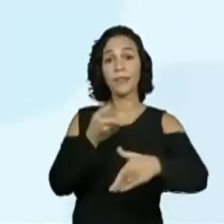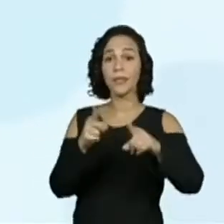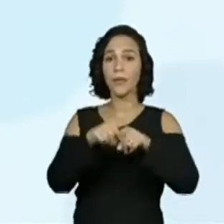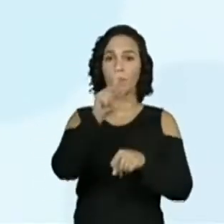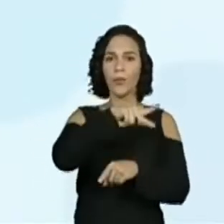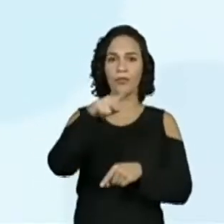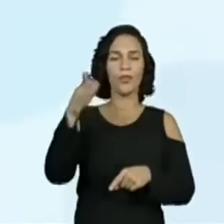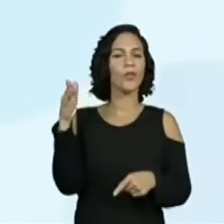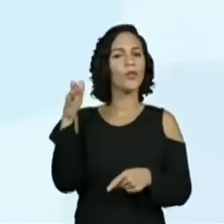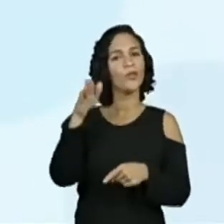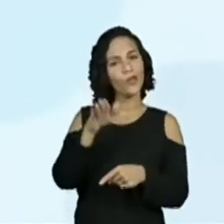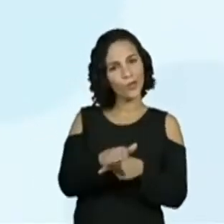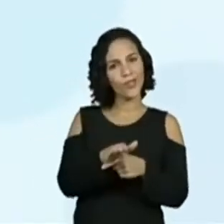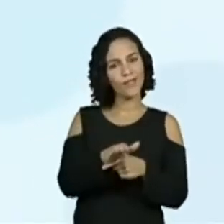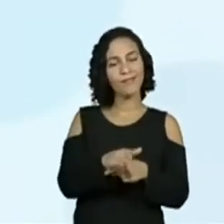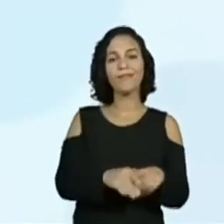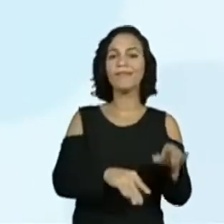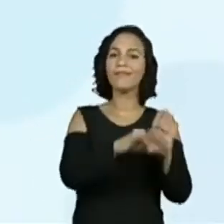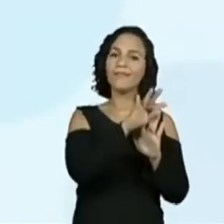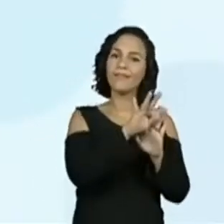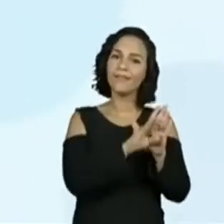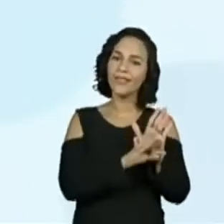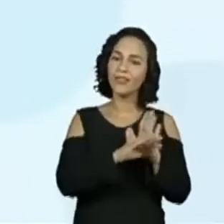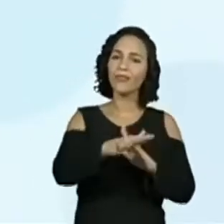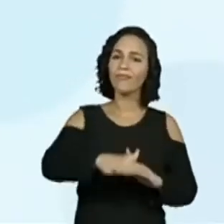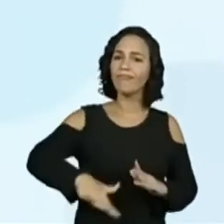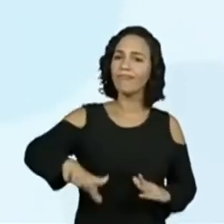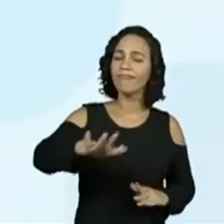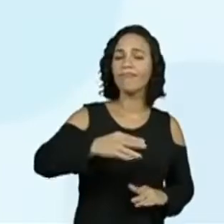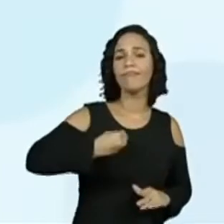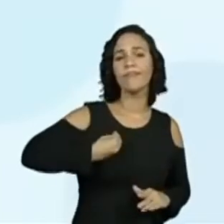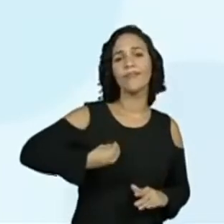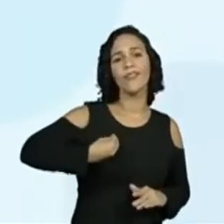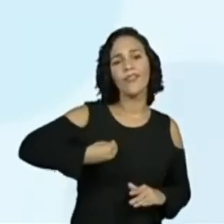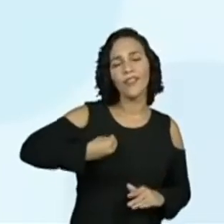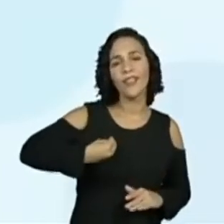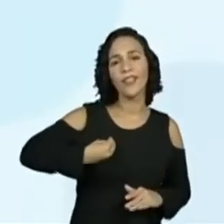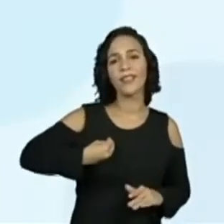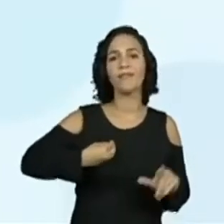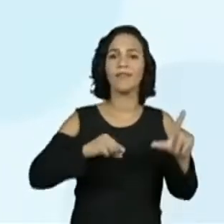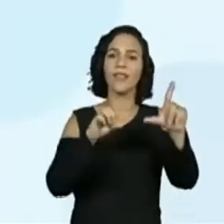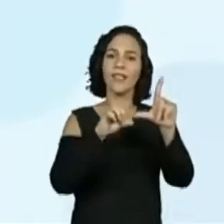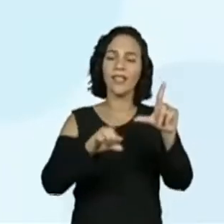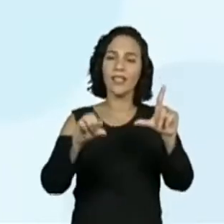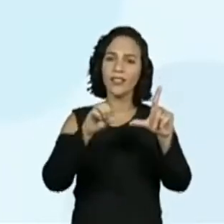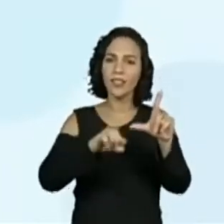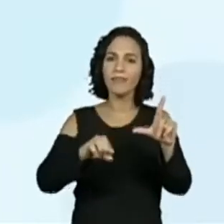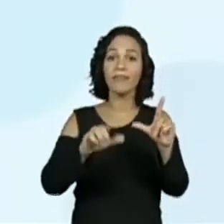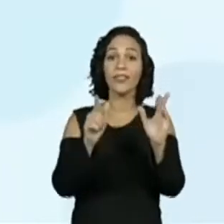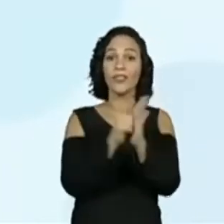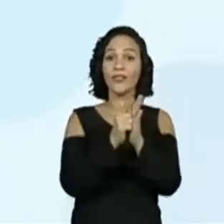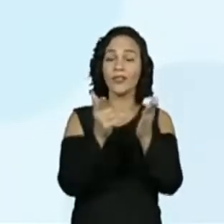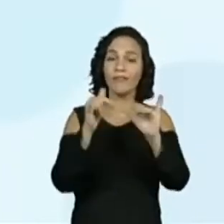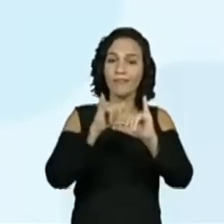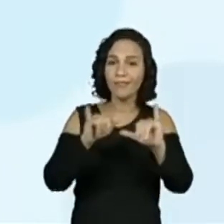professor textos do campo de vida pública, fotolegendas, manchetes,